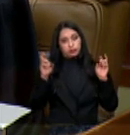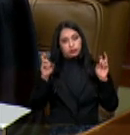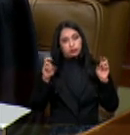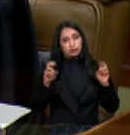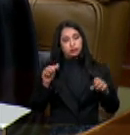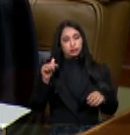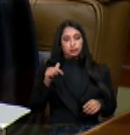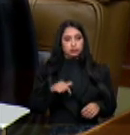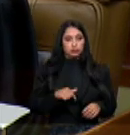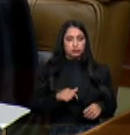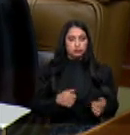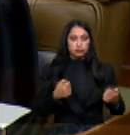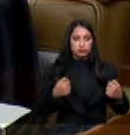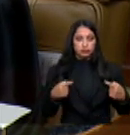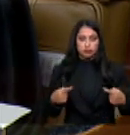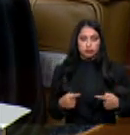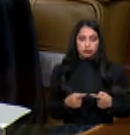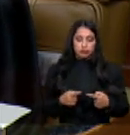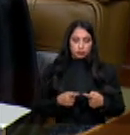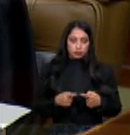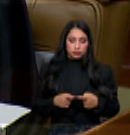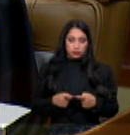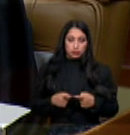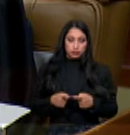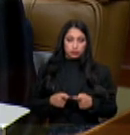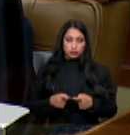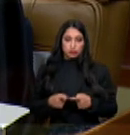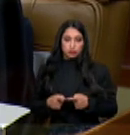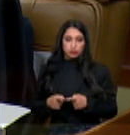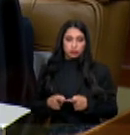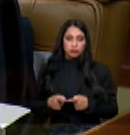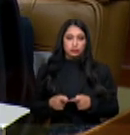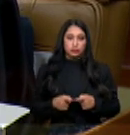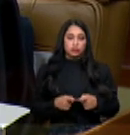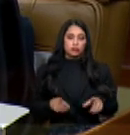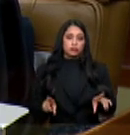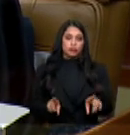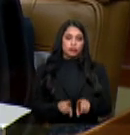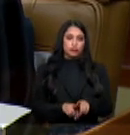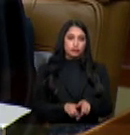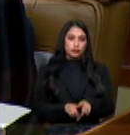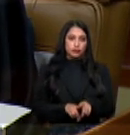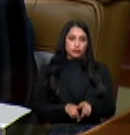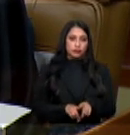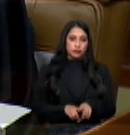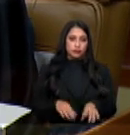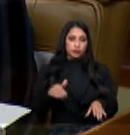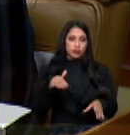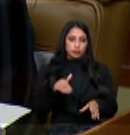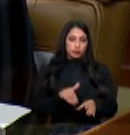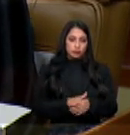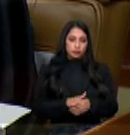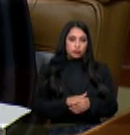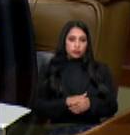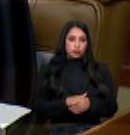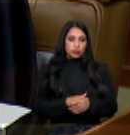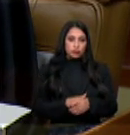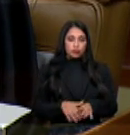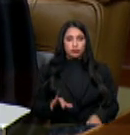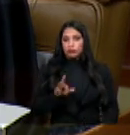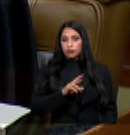aqui precisamente. Portanto, também voto no sentido do